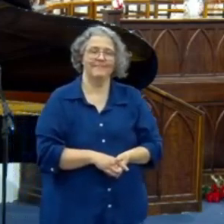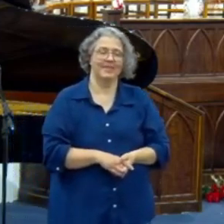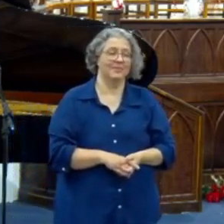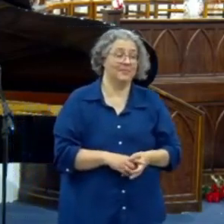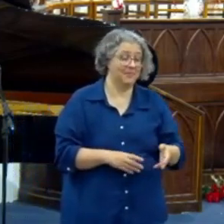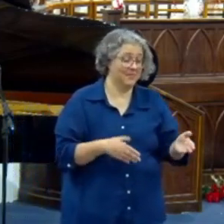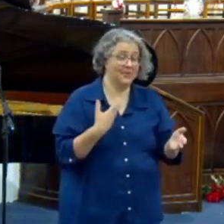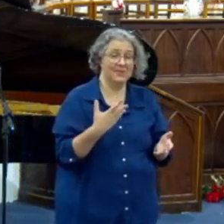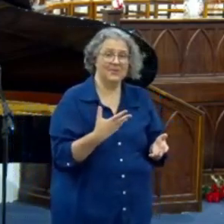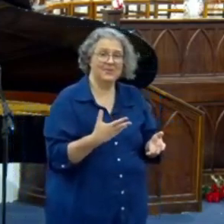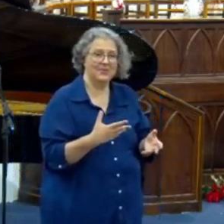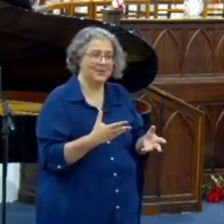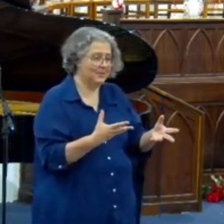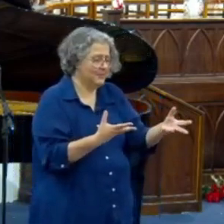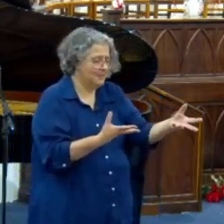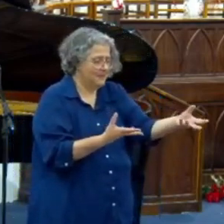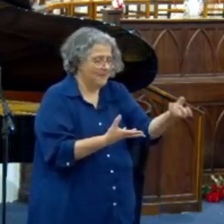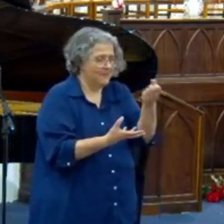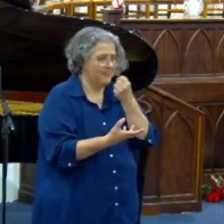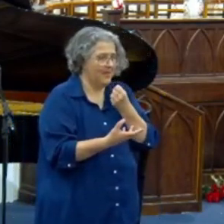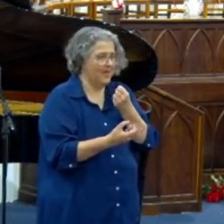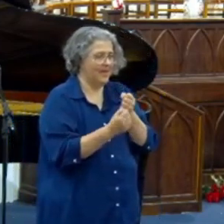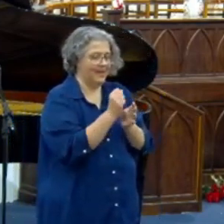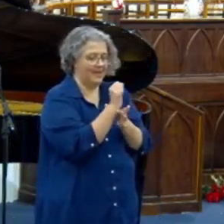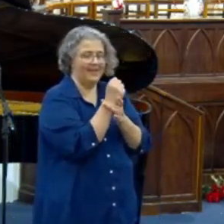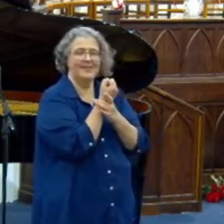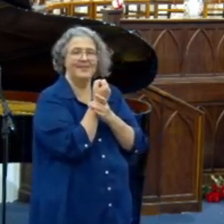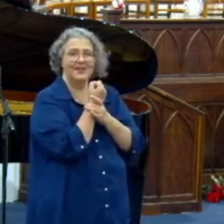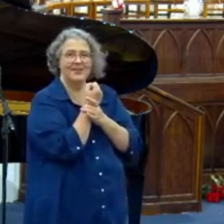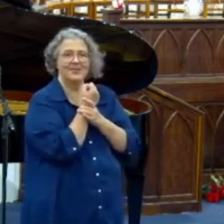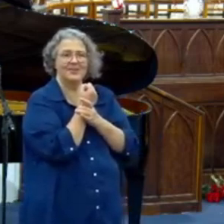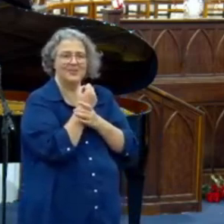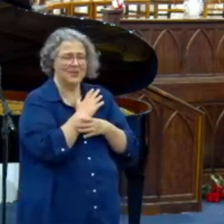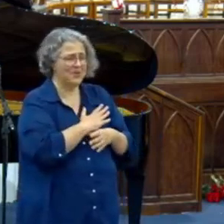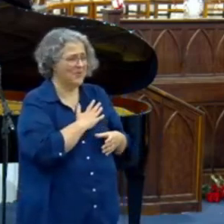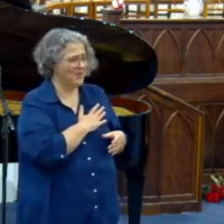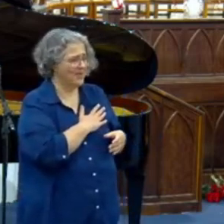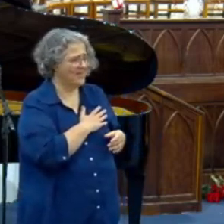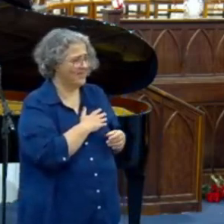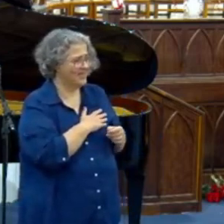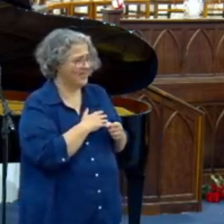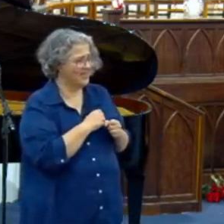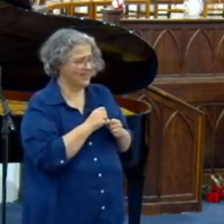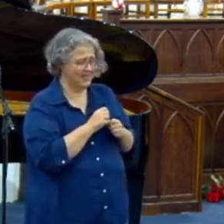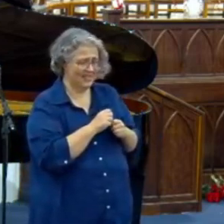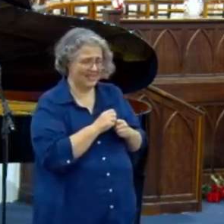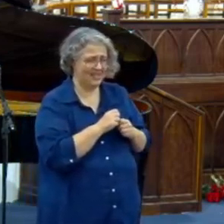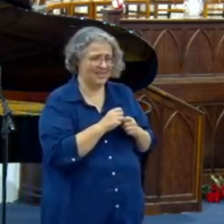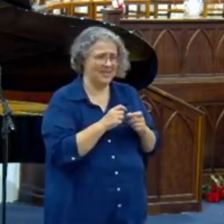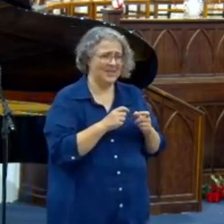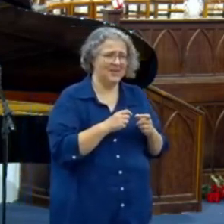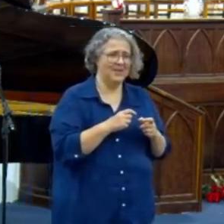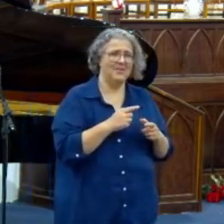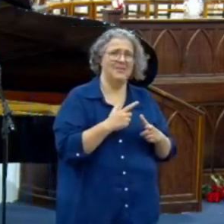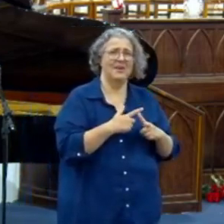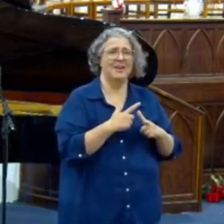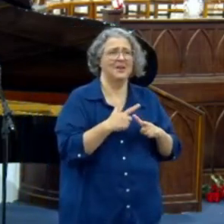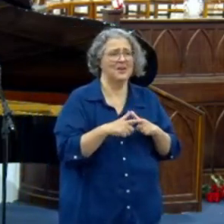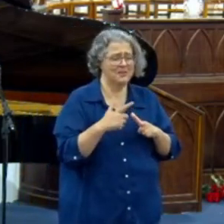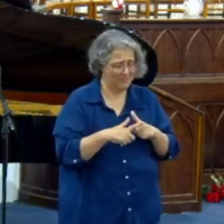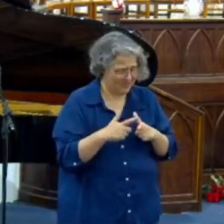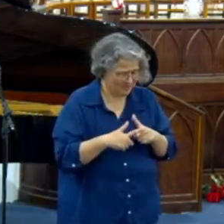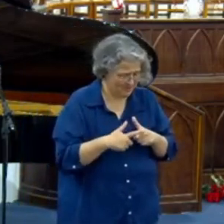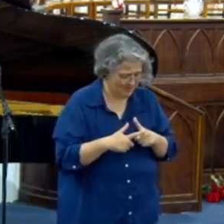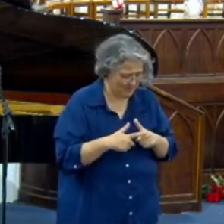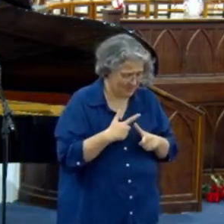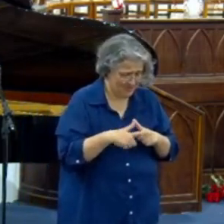triste. Muito apego à segurança desse dia, coração atormentado, angustiado, problema para dormir, problema para